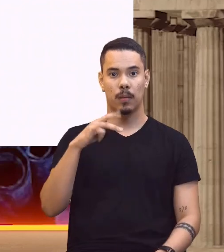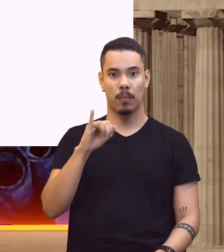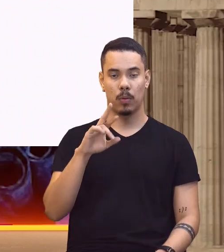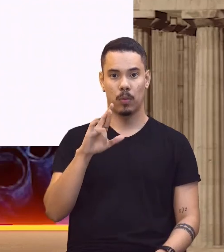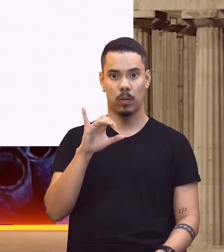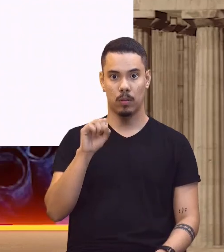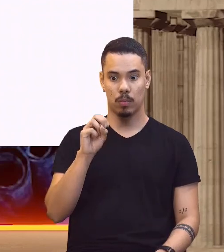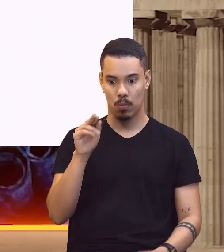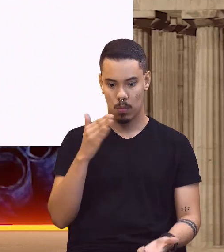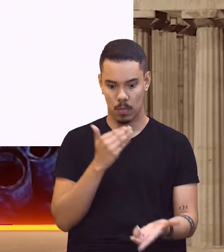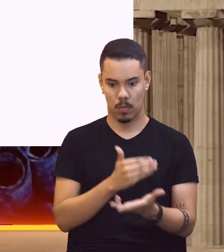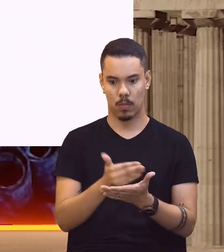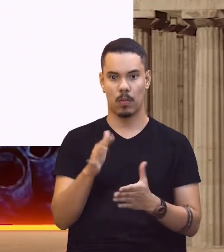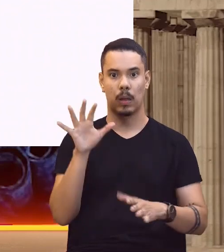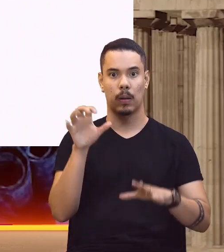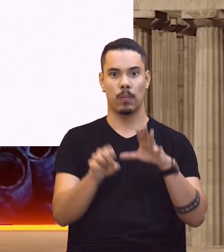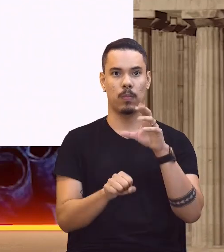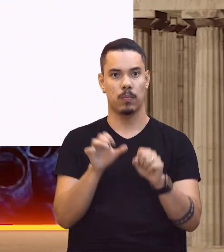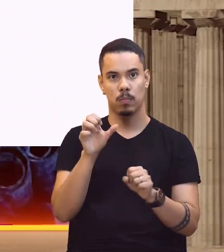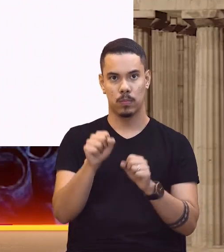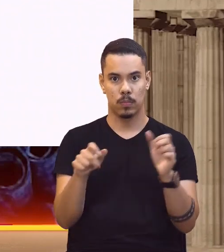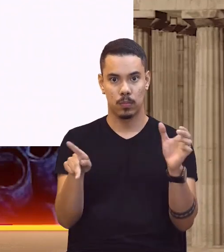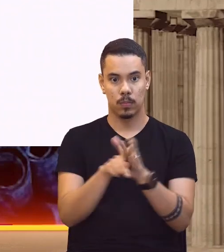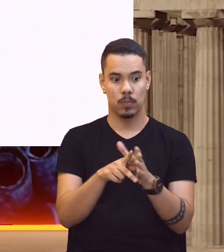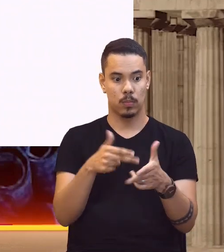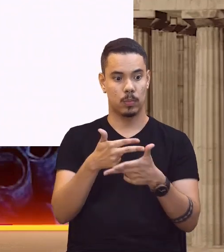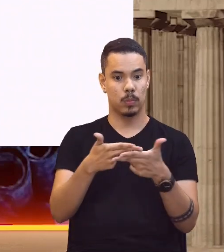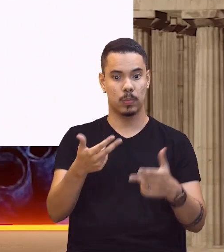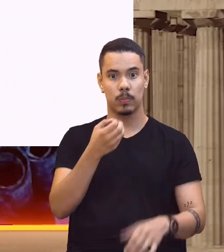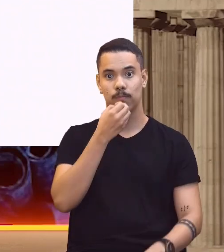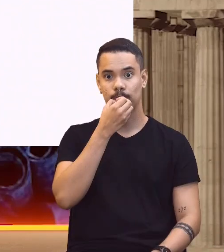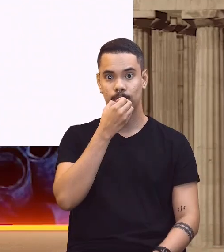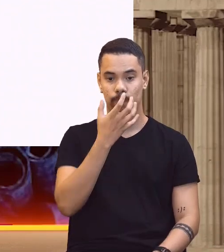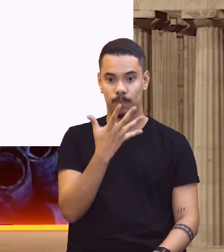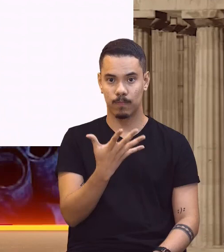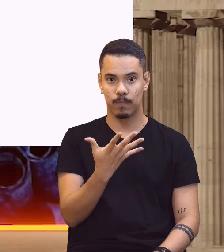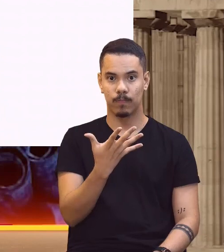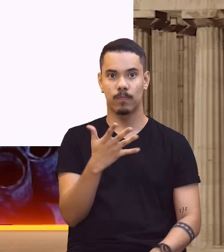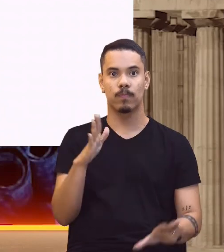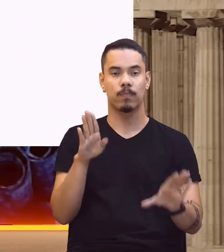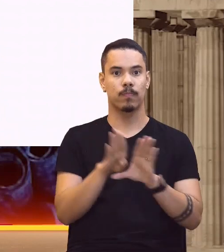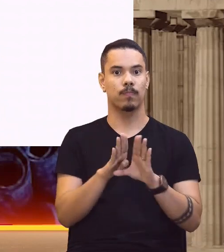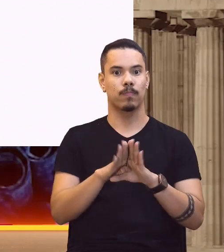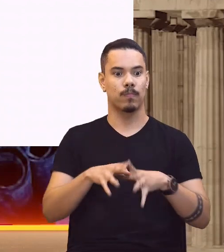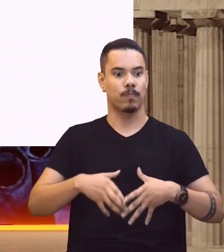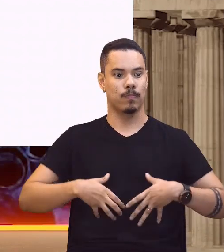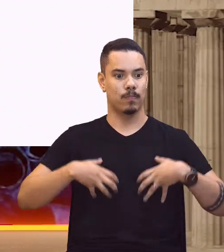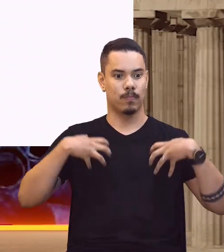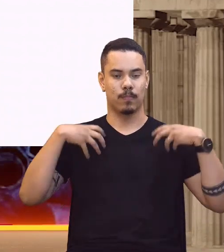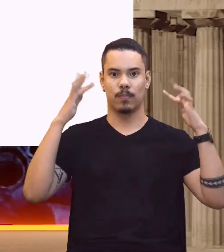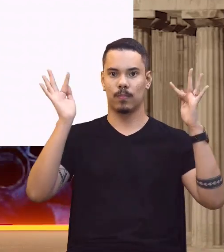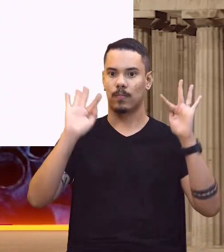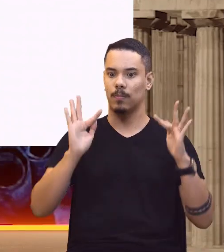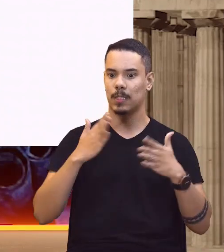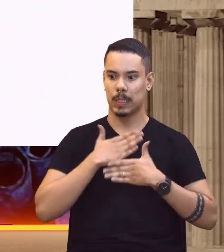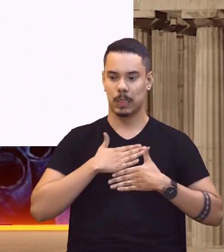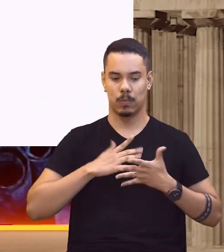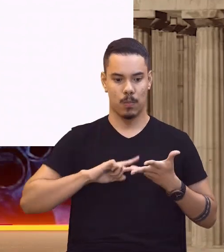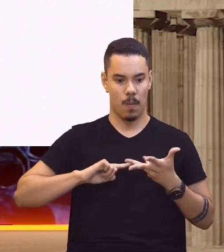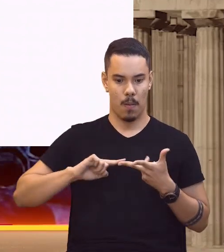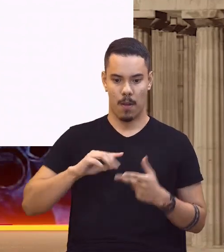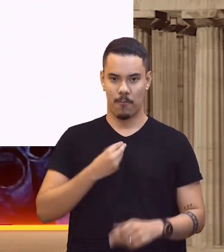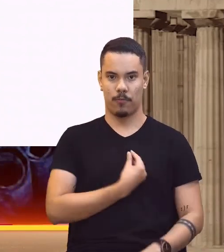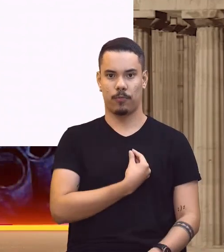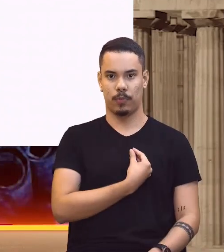princípio, a busca de coisas boas, a busca da felicidade, a busca dos prazeres para a nossa